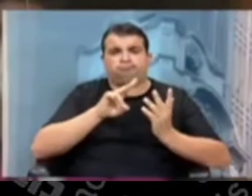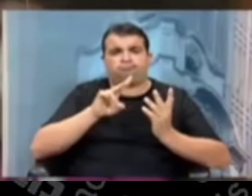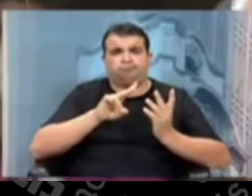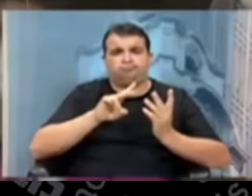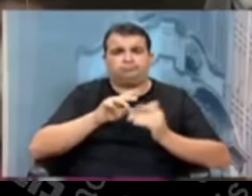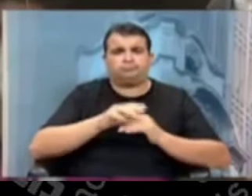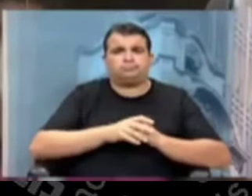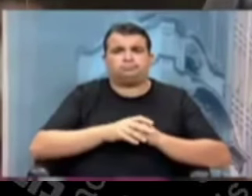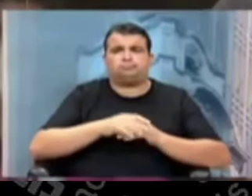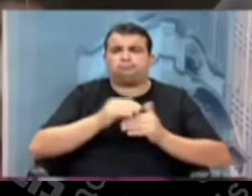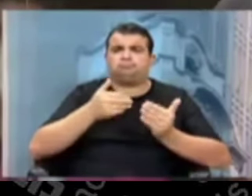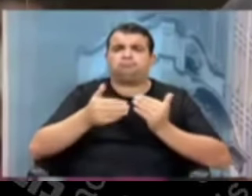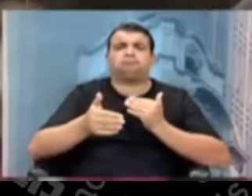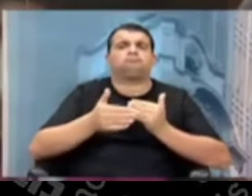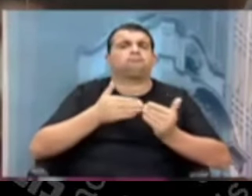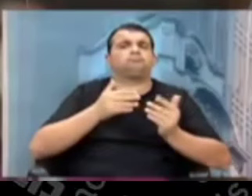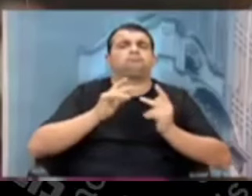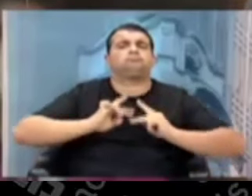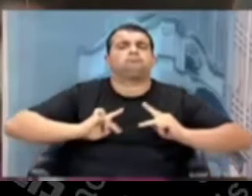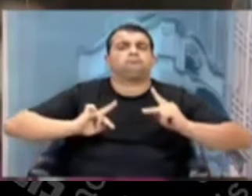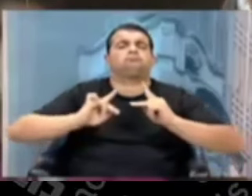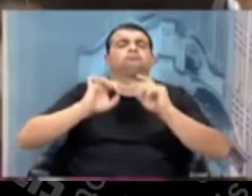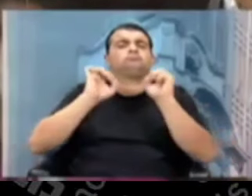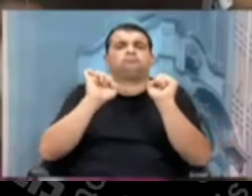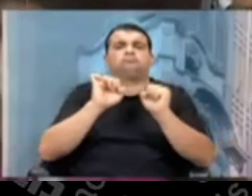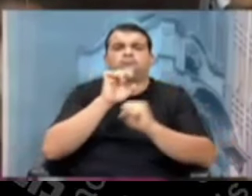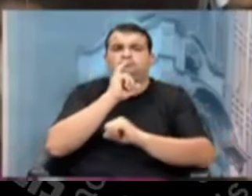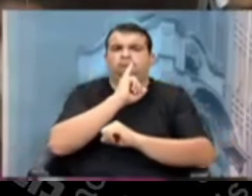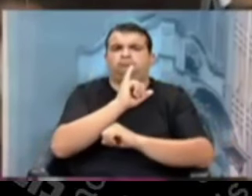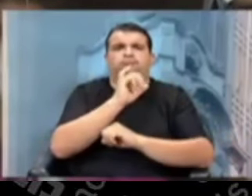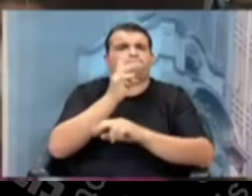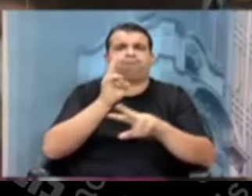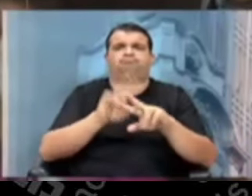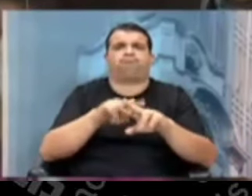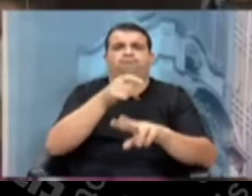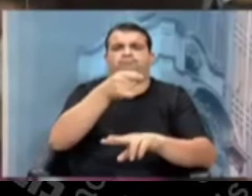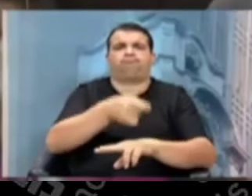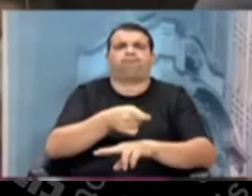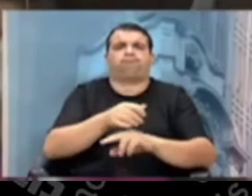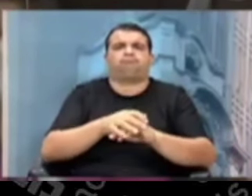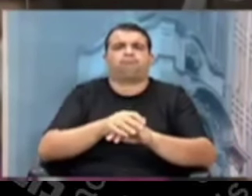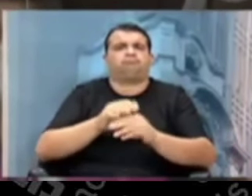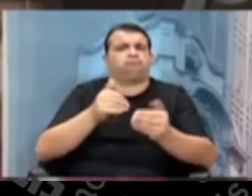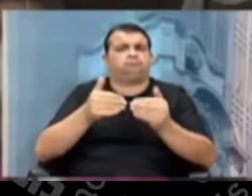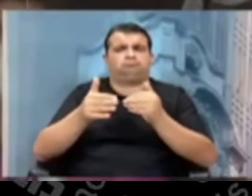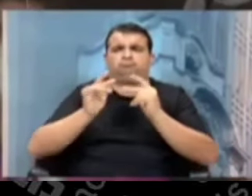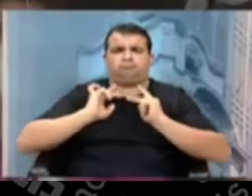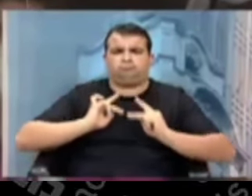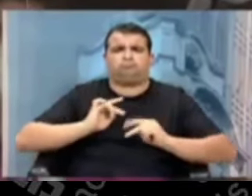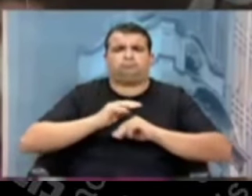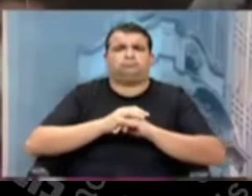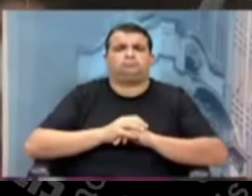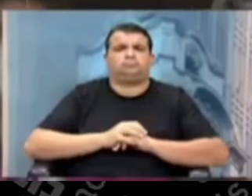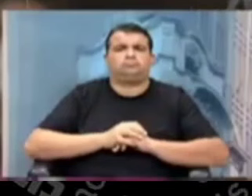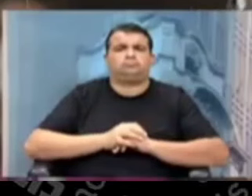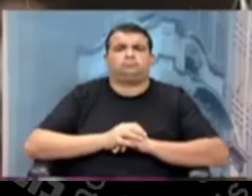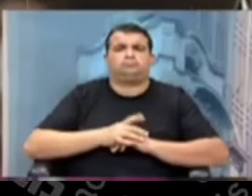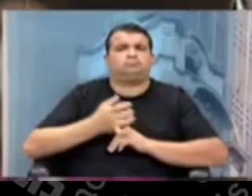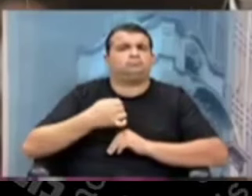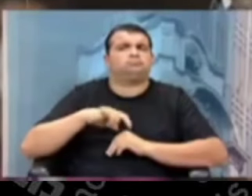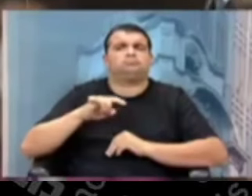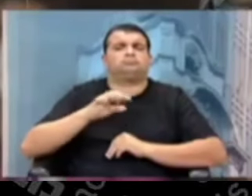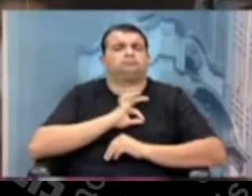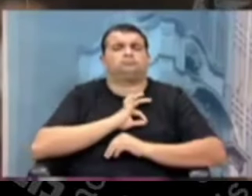ler que qualquer um do povo pode da voz de prisão em qualquer um não